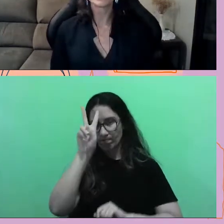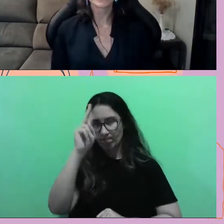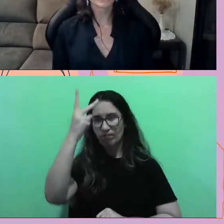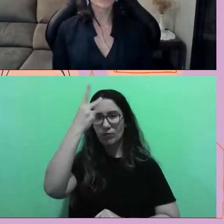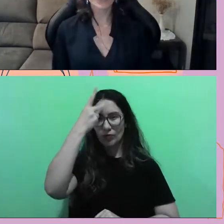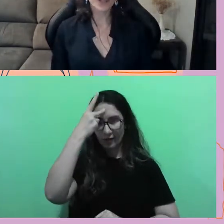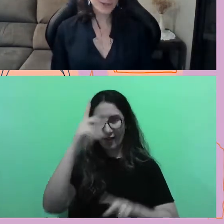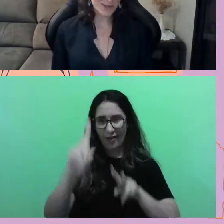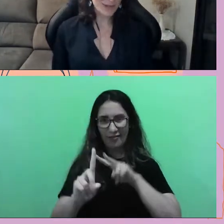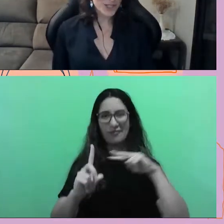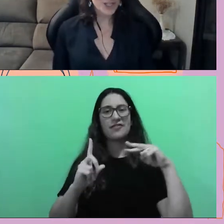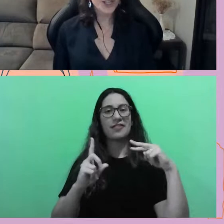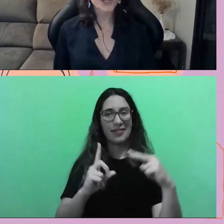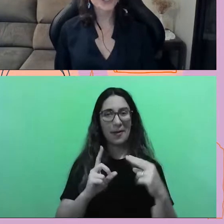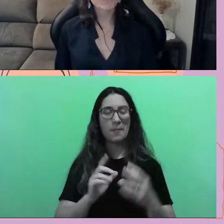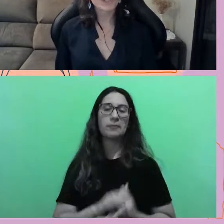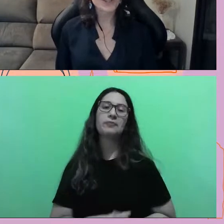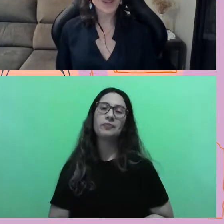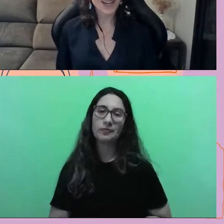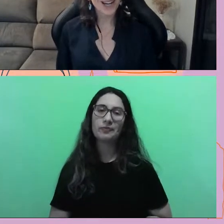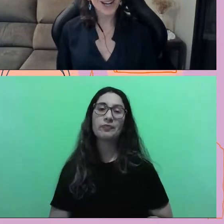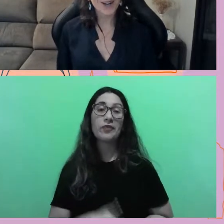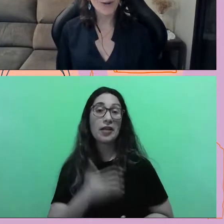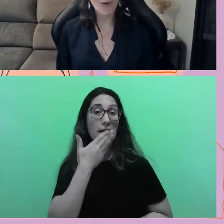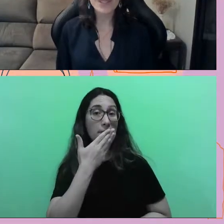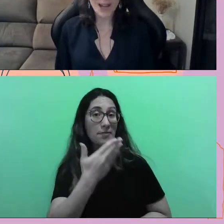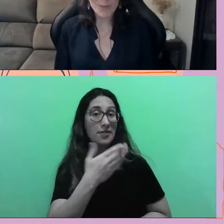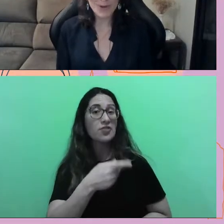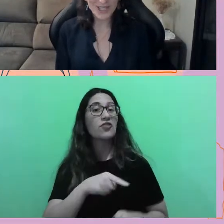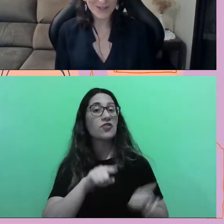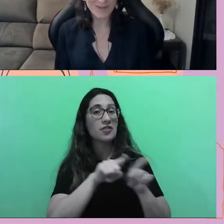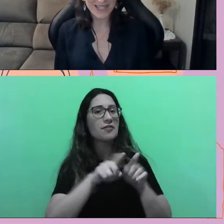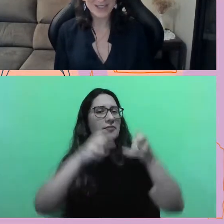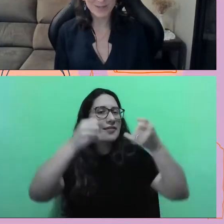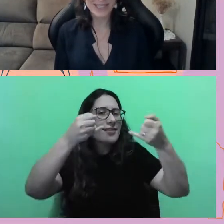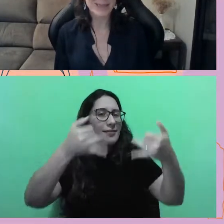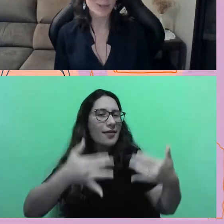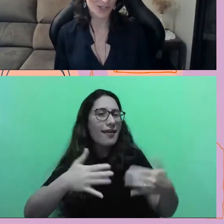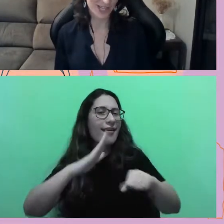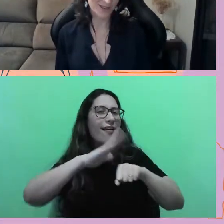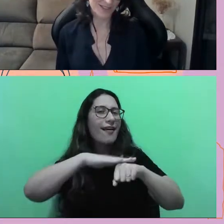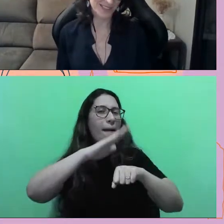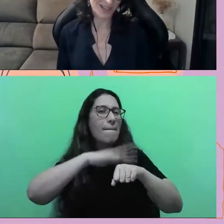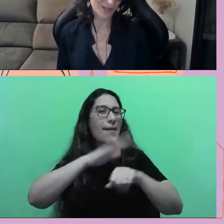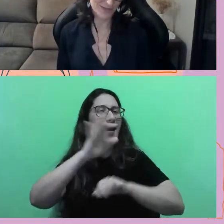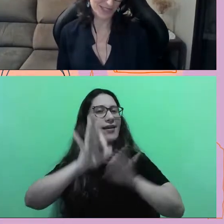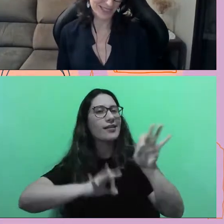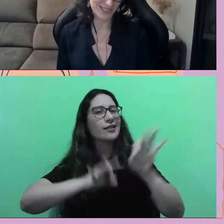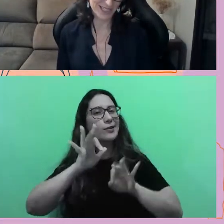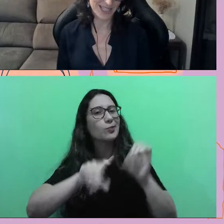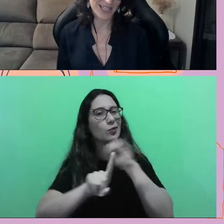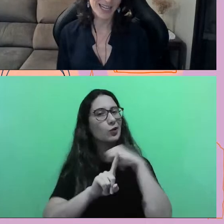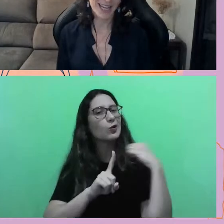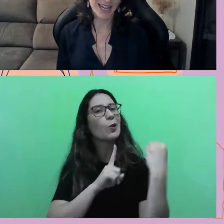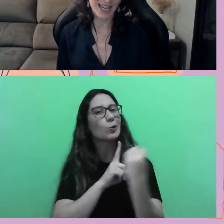Edna, eu ia justamente te pedir para contar um pouquinho mais sobre esse projeto social que